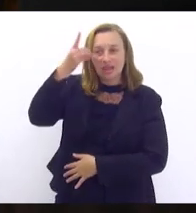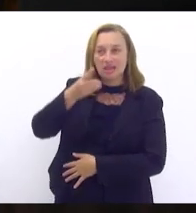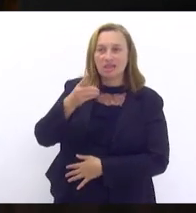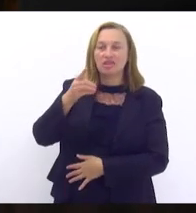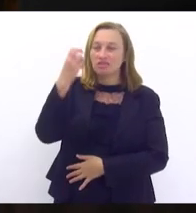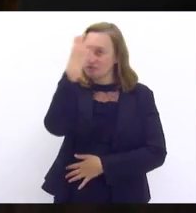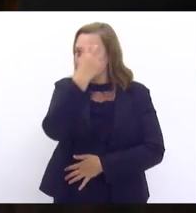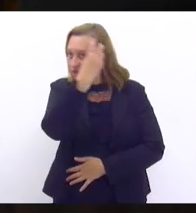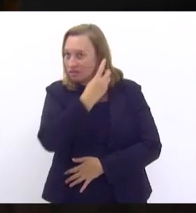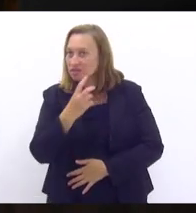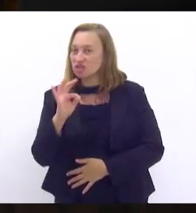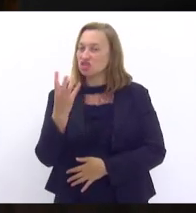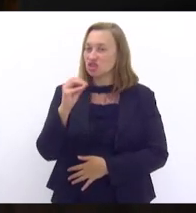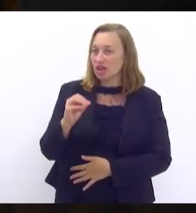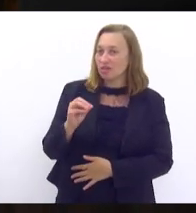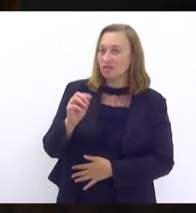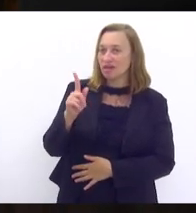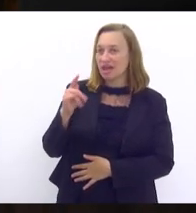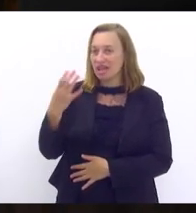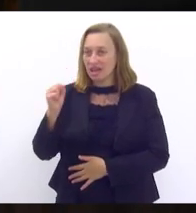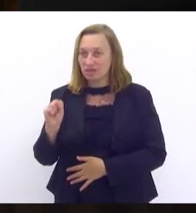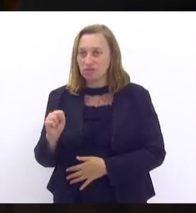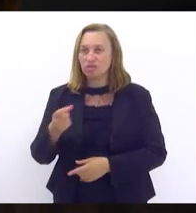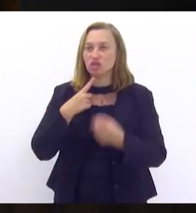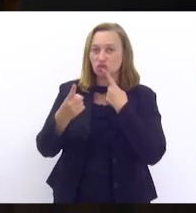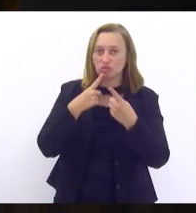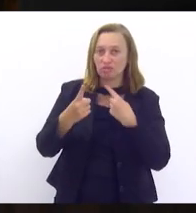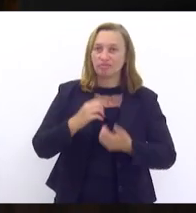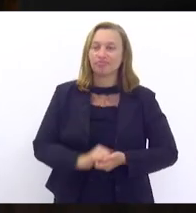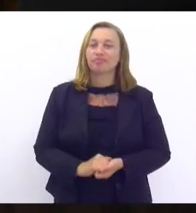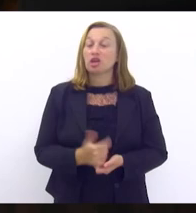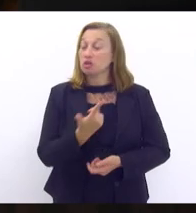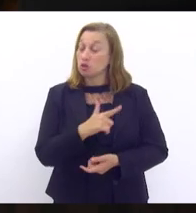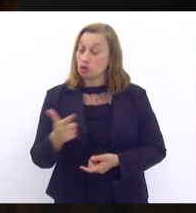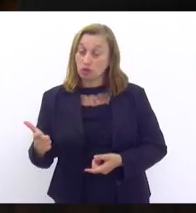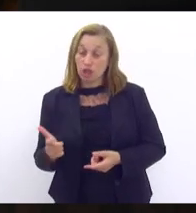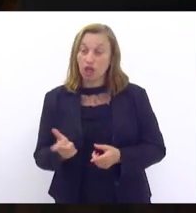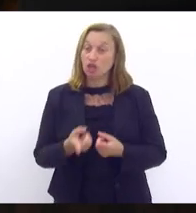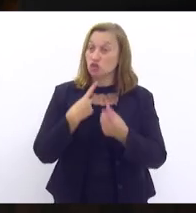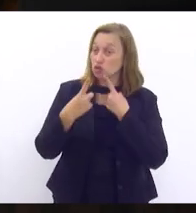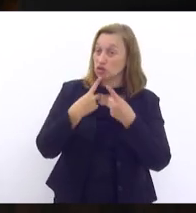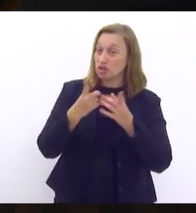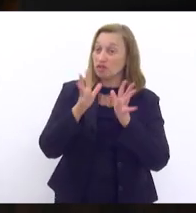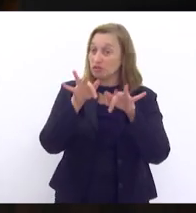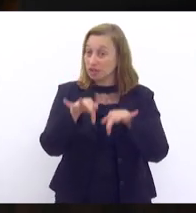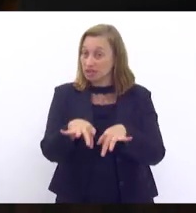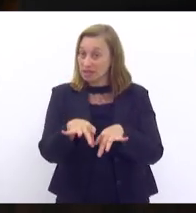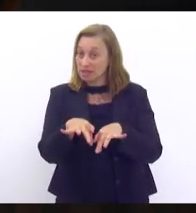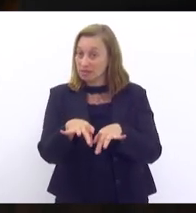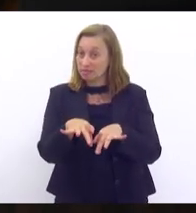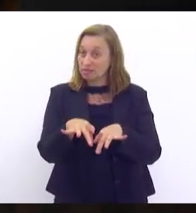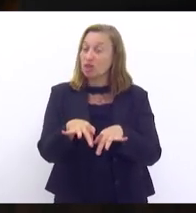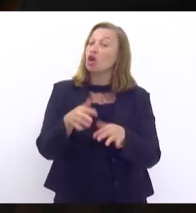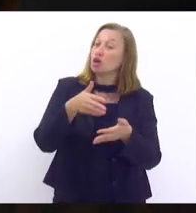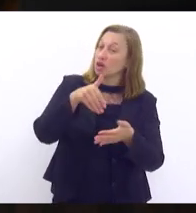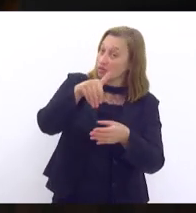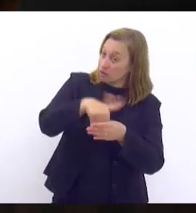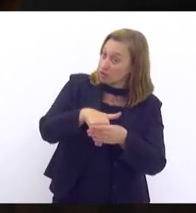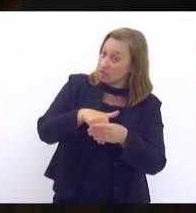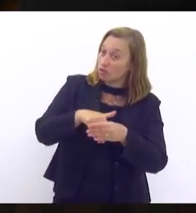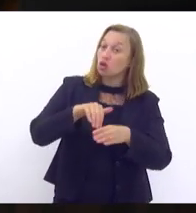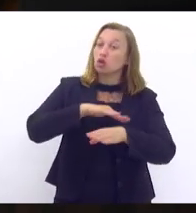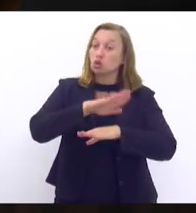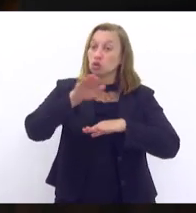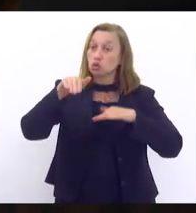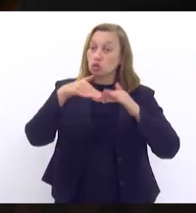Tiago Galhaço e Tiago Galhaço. Em discussão. Não havendo quem queira discutir, encerrada a discussão. Em votação. Senhores que